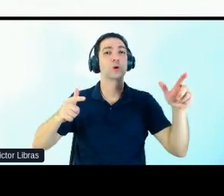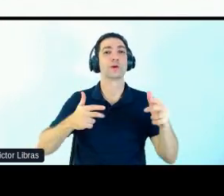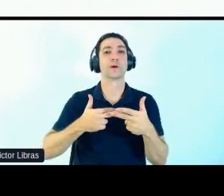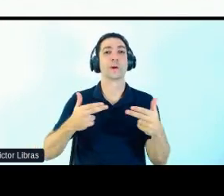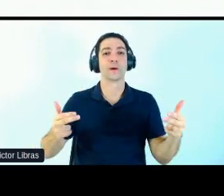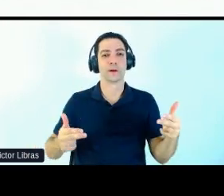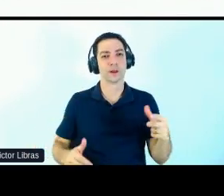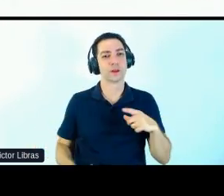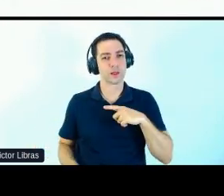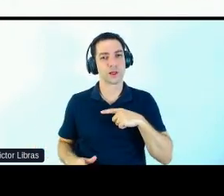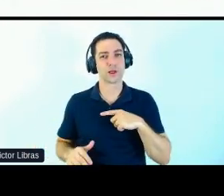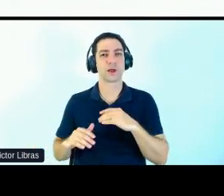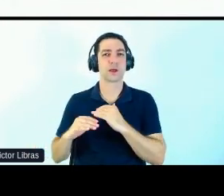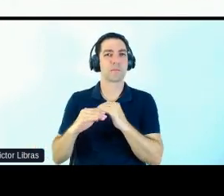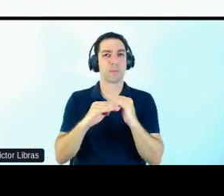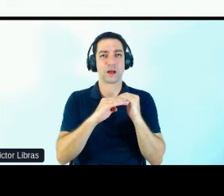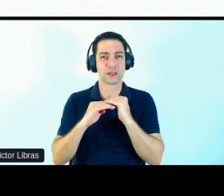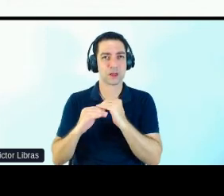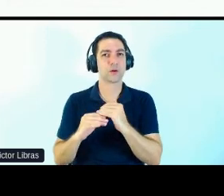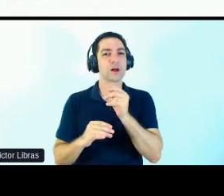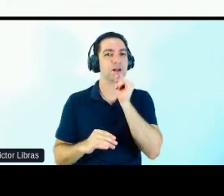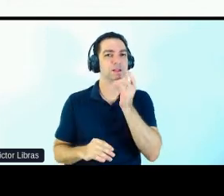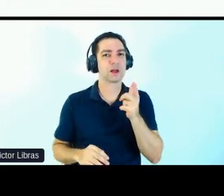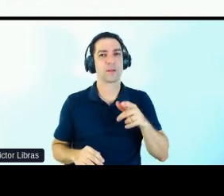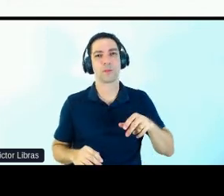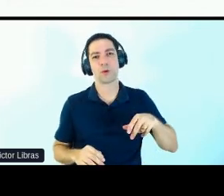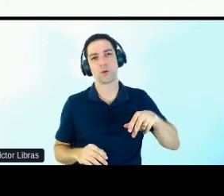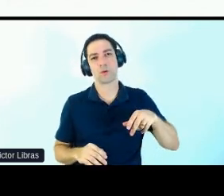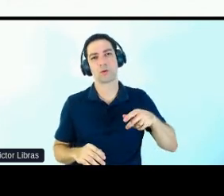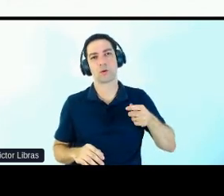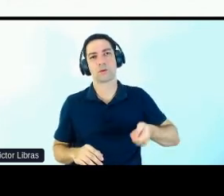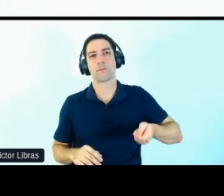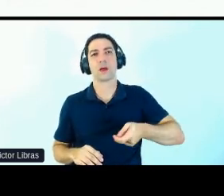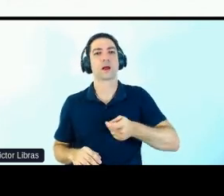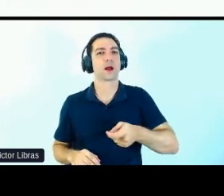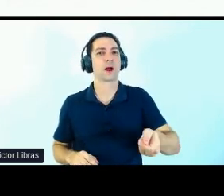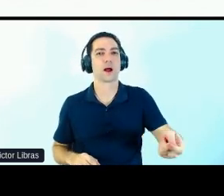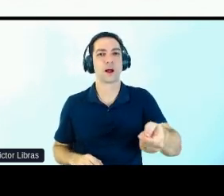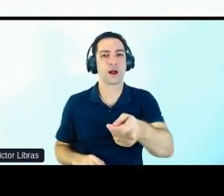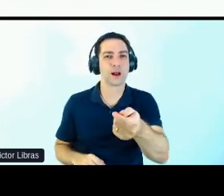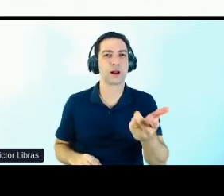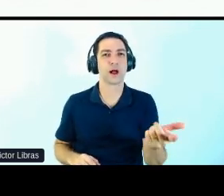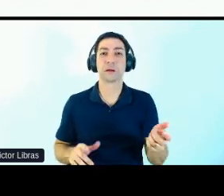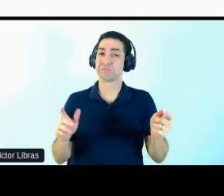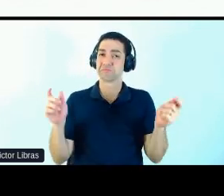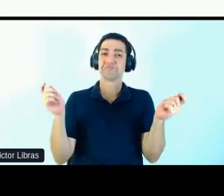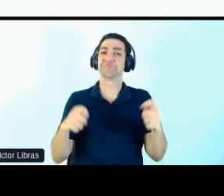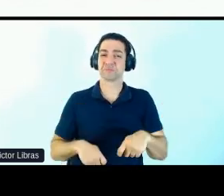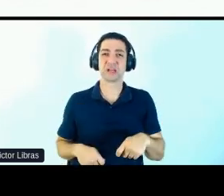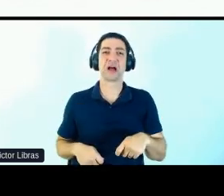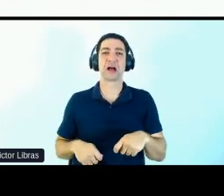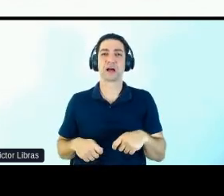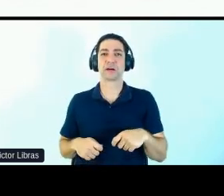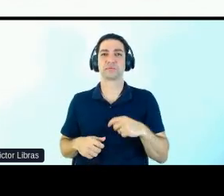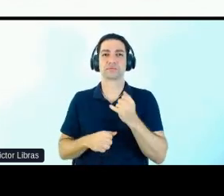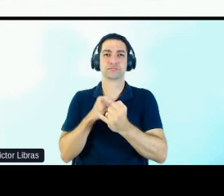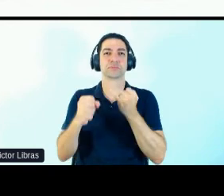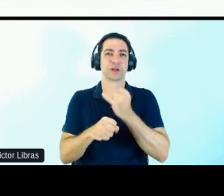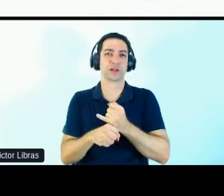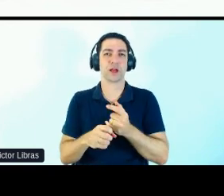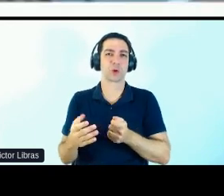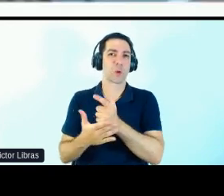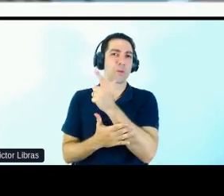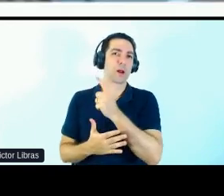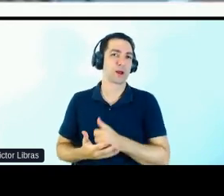um negócio, isso daqui você já pode comprar pela internet, ou mesmo só para fazer uma pesquisa, também